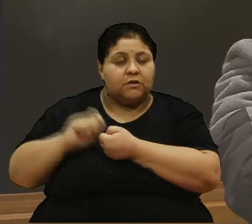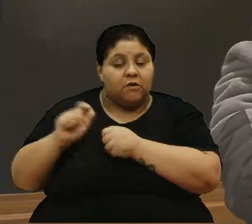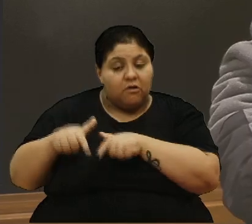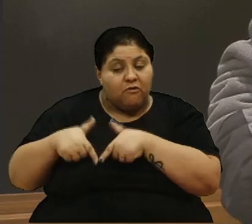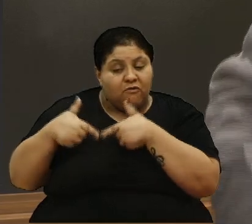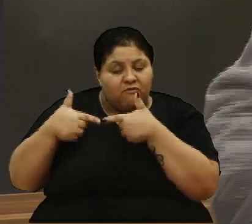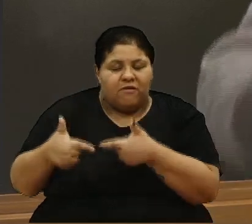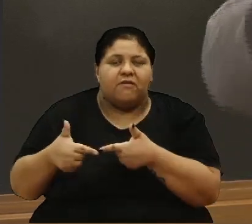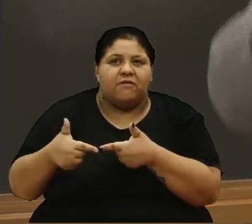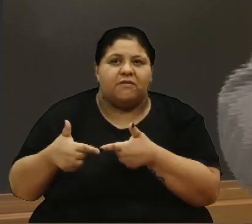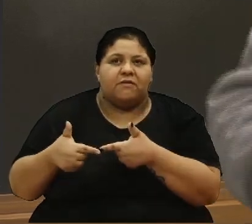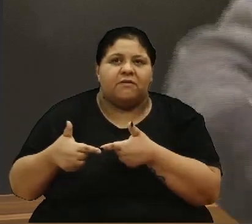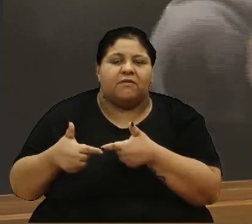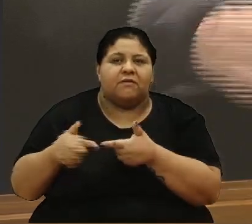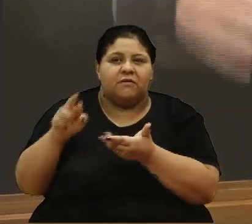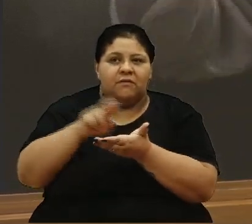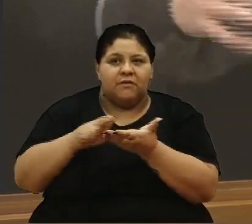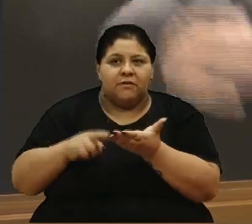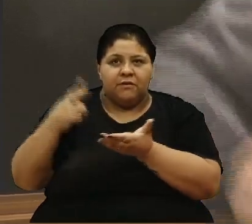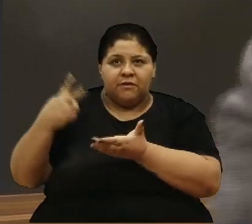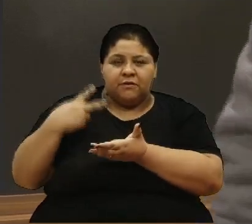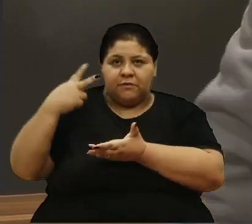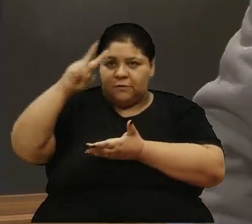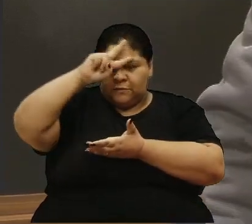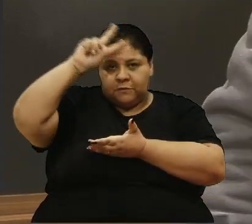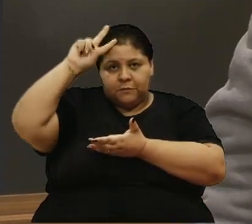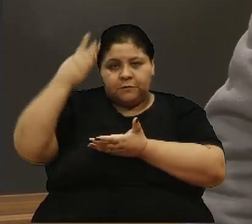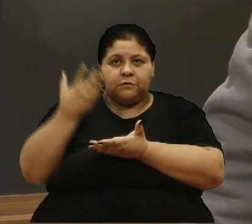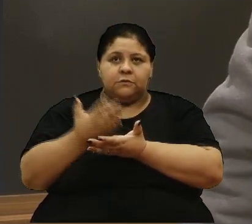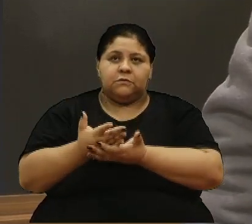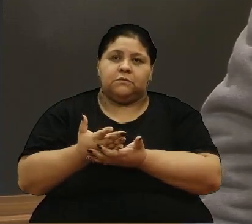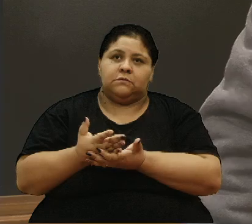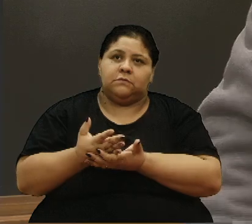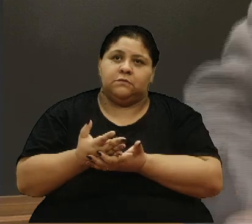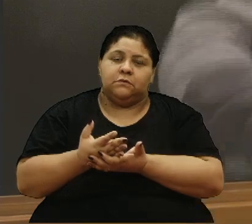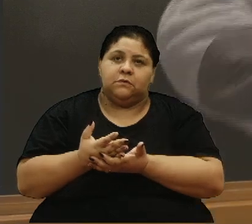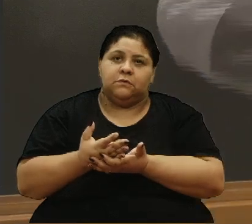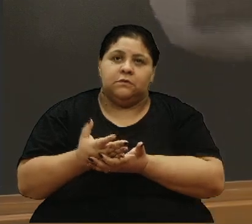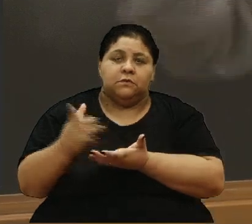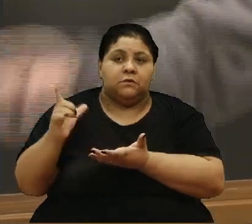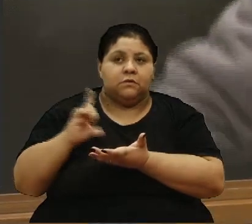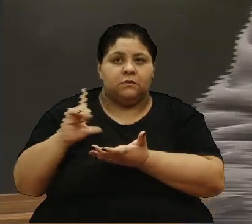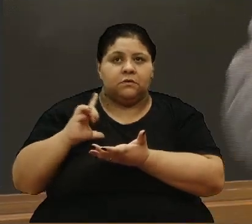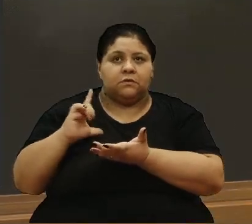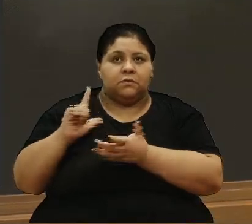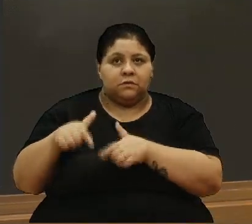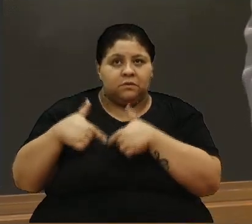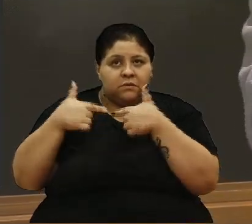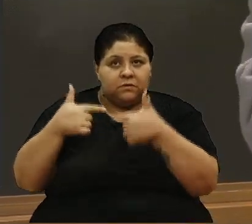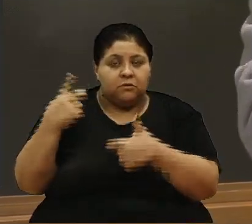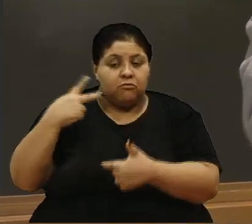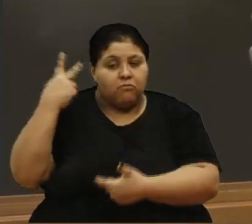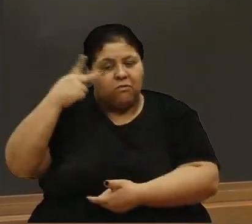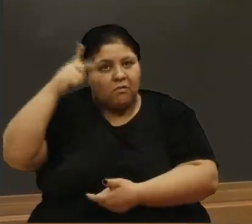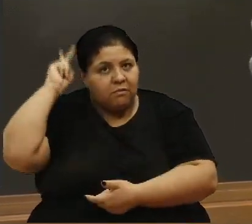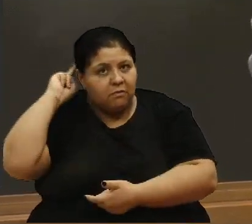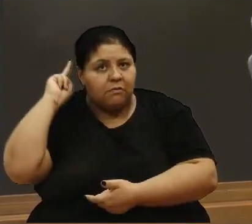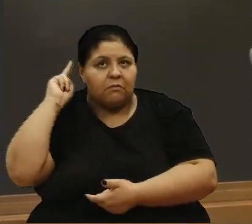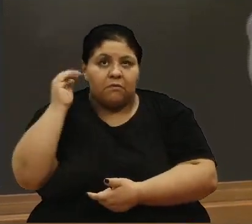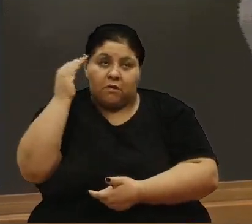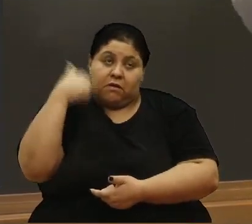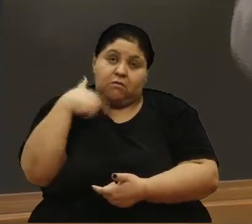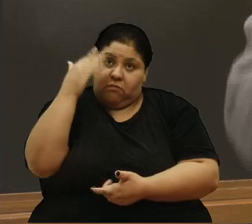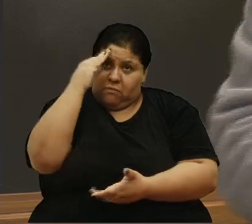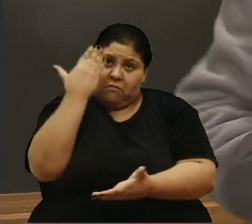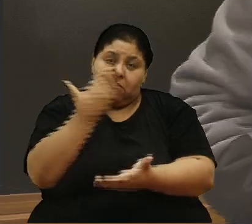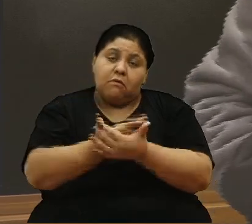eu por um requerimento do vereador Edson da Rosa. Tenho feito esforço, vereador Iago, presumo eu,